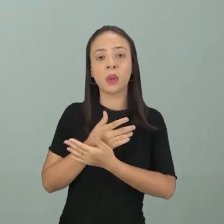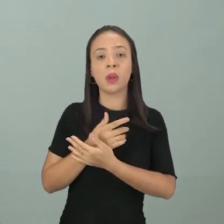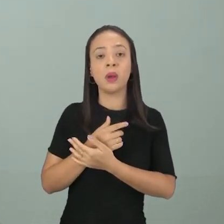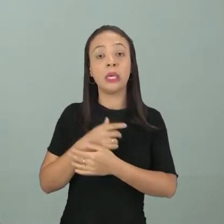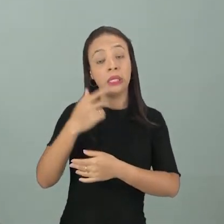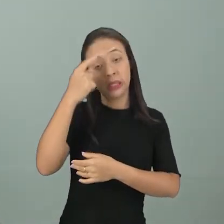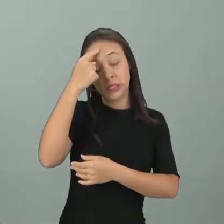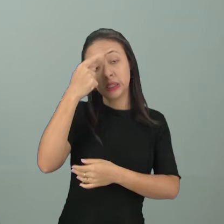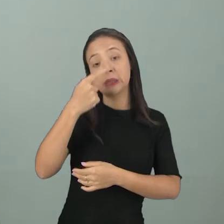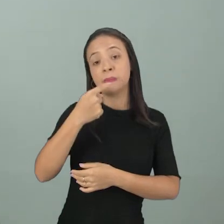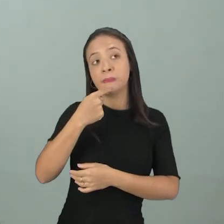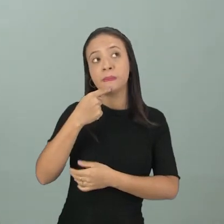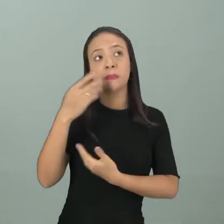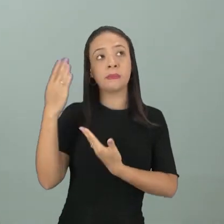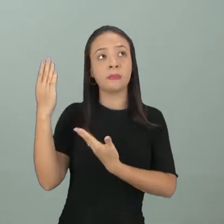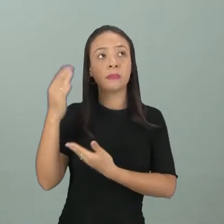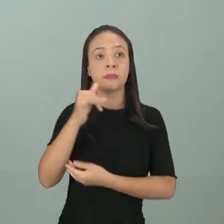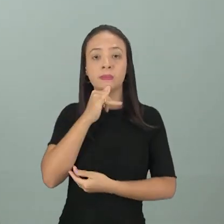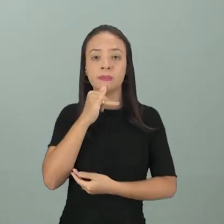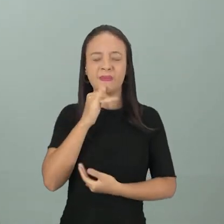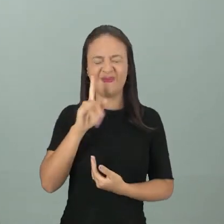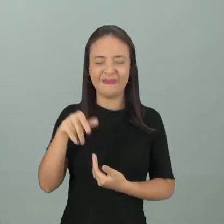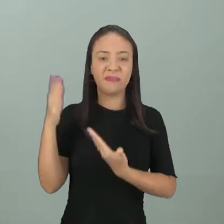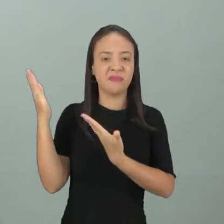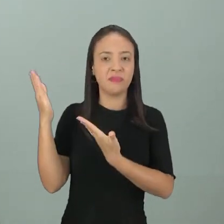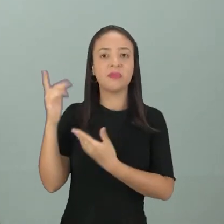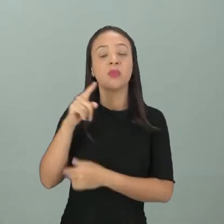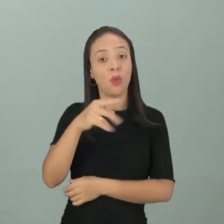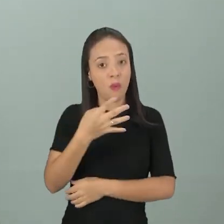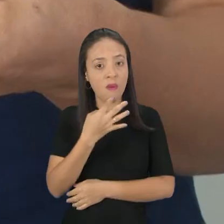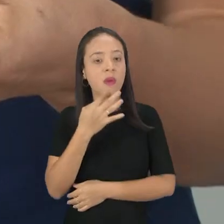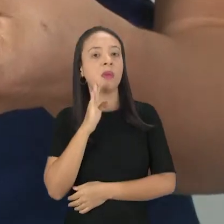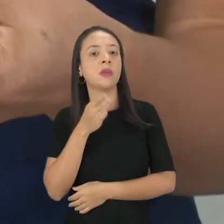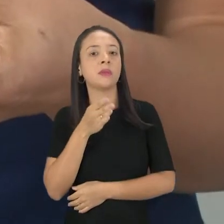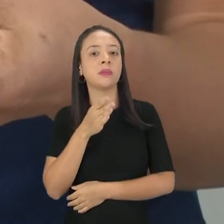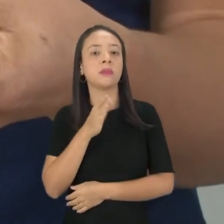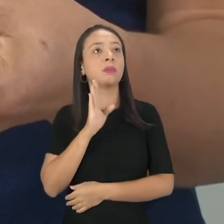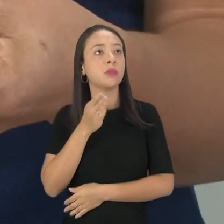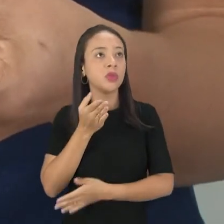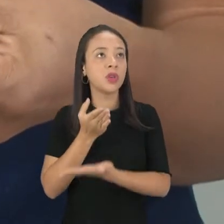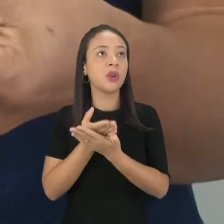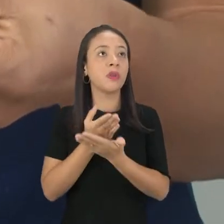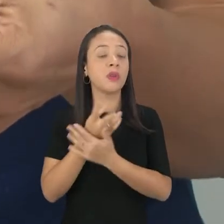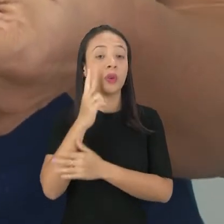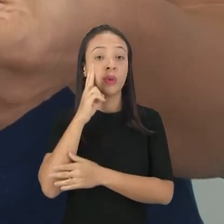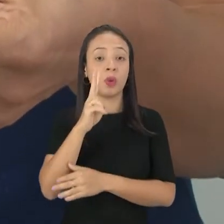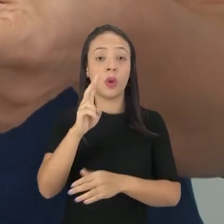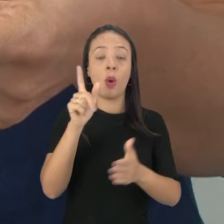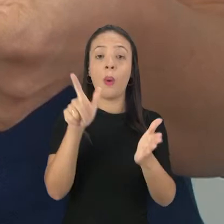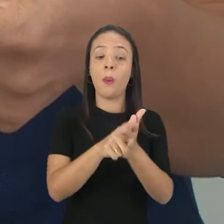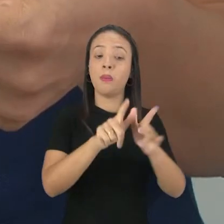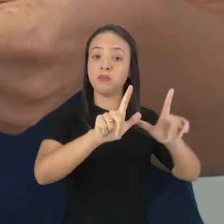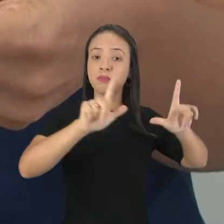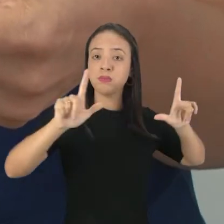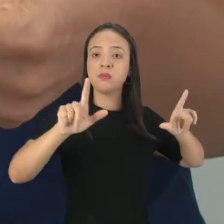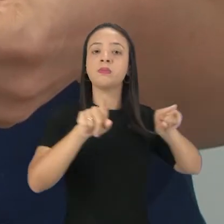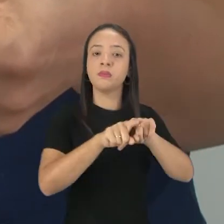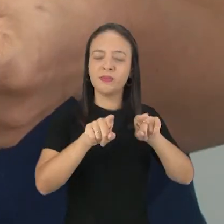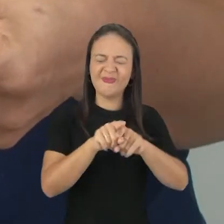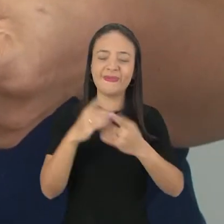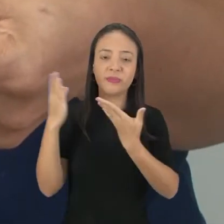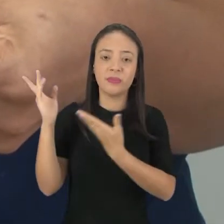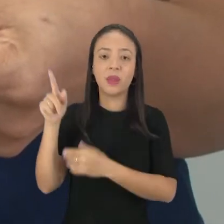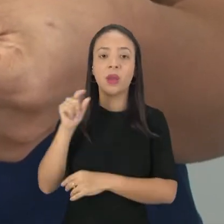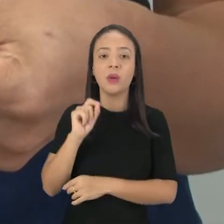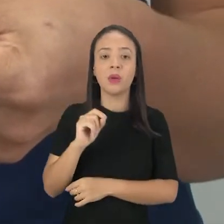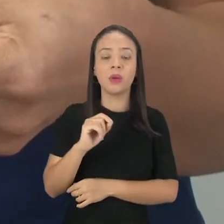aqui. Esse é um objeto, você conhece, muito conhecido. Nós vimos lá no nosso cartaz na figura e temos aqui também. É